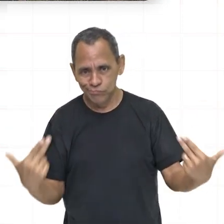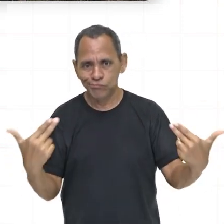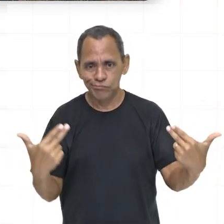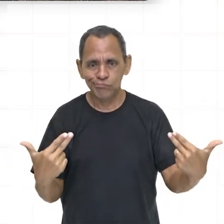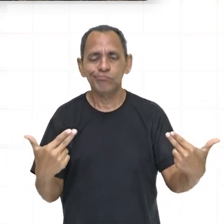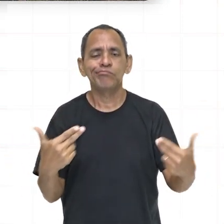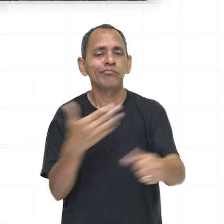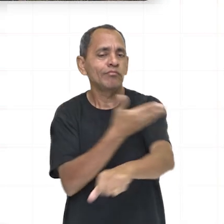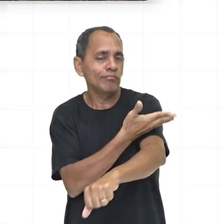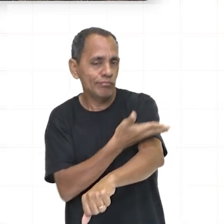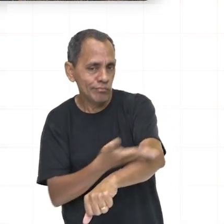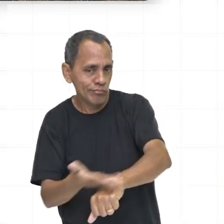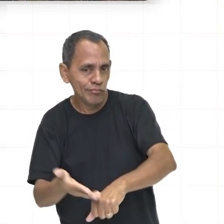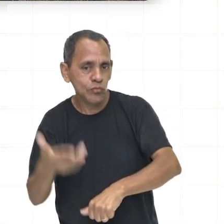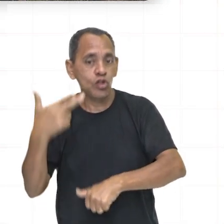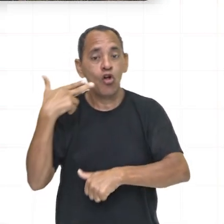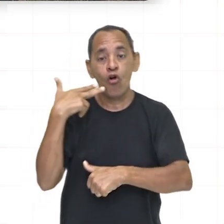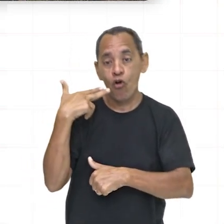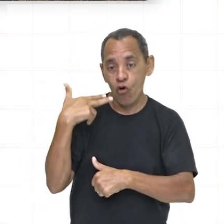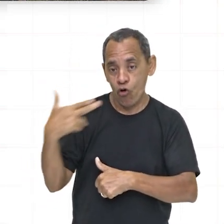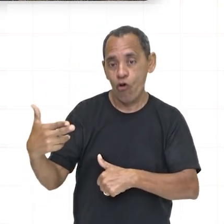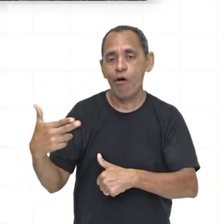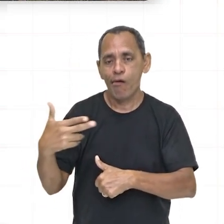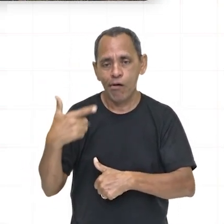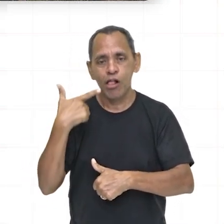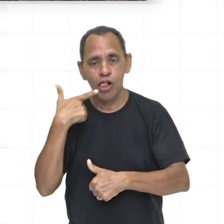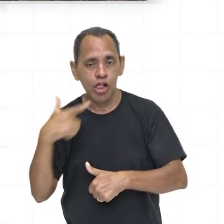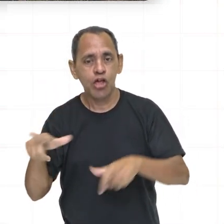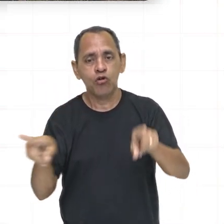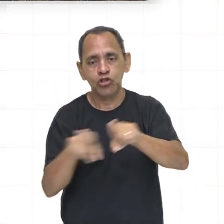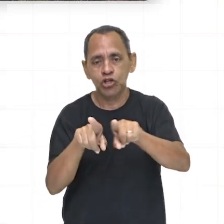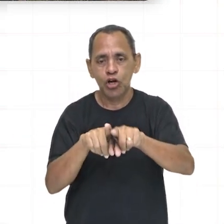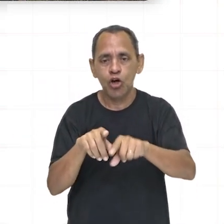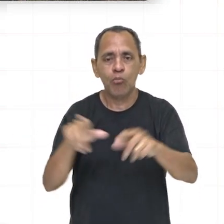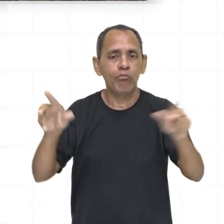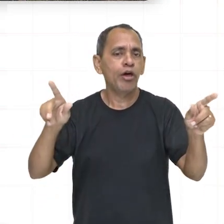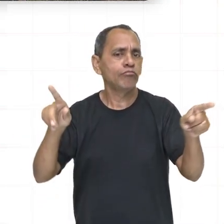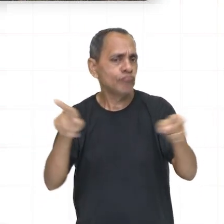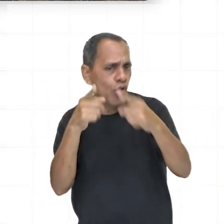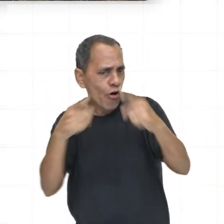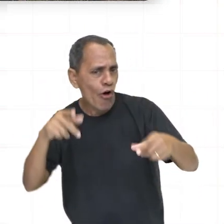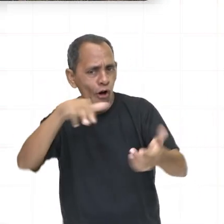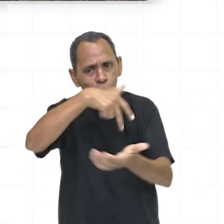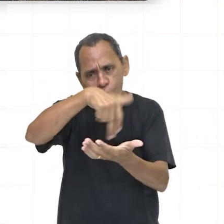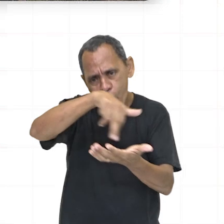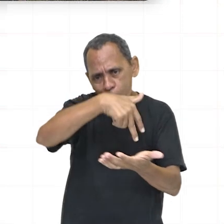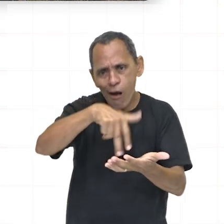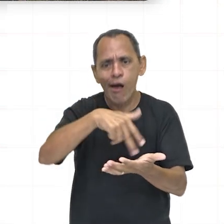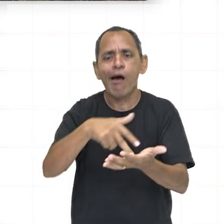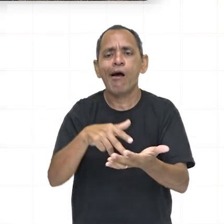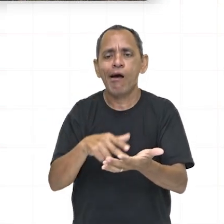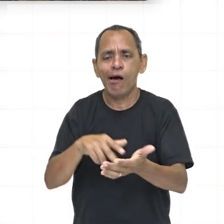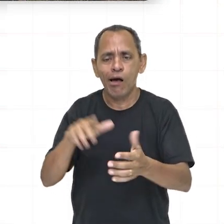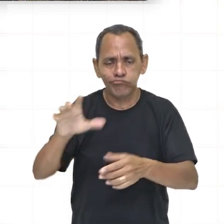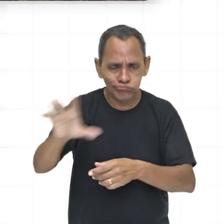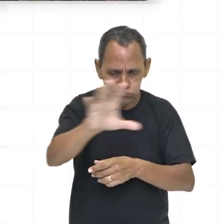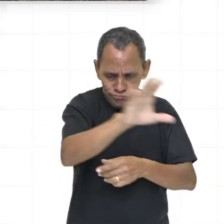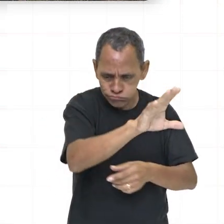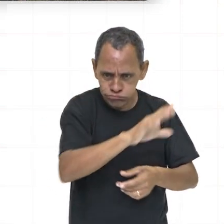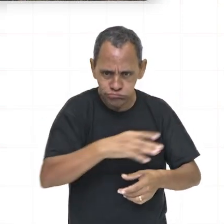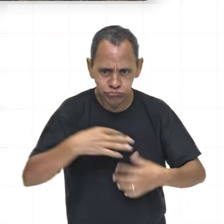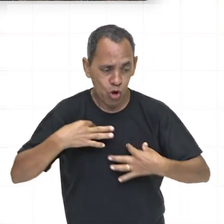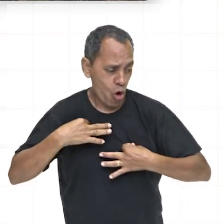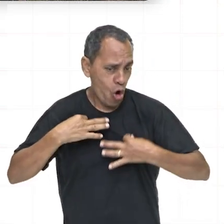diferentes dialetos, são diferentes danças, são diferentes religiões, são diferentes roupas, são diferentes